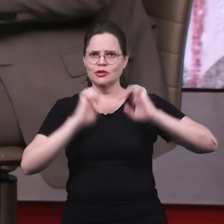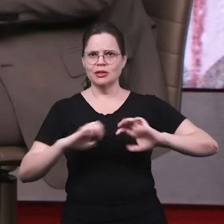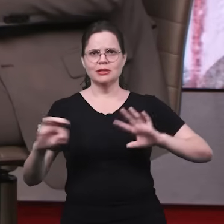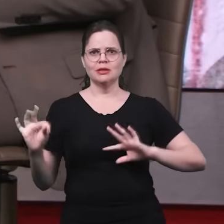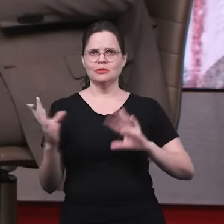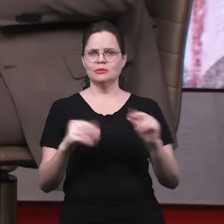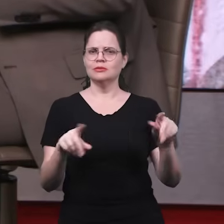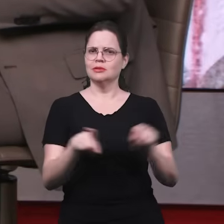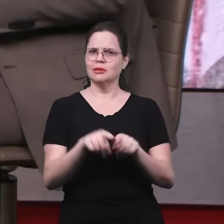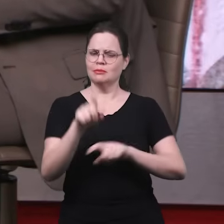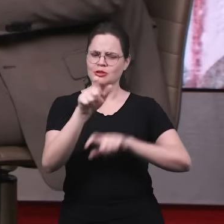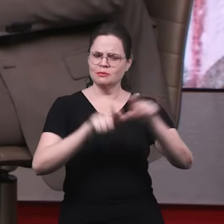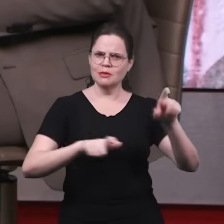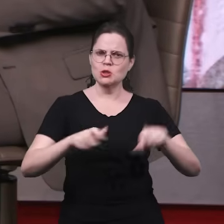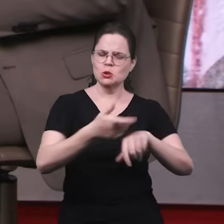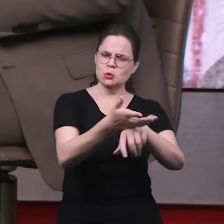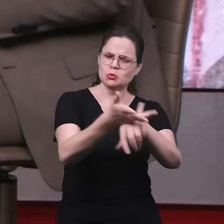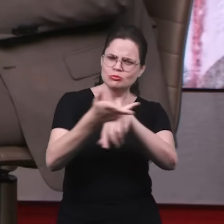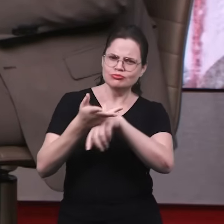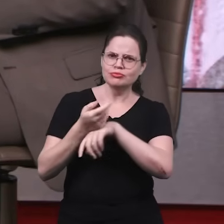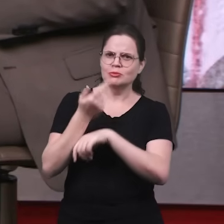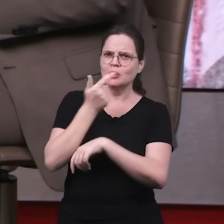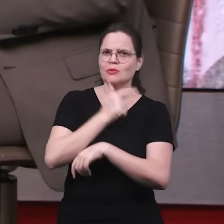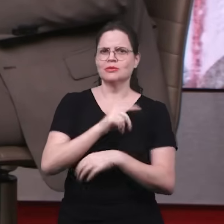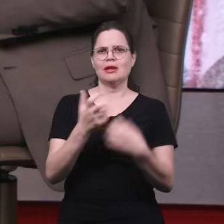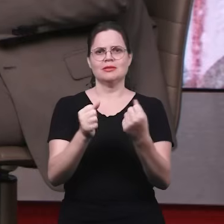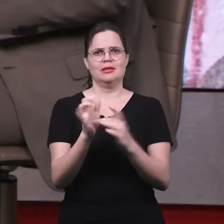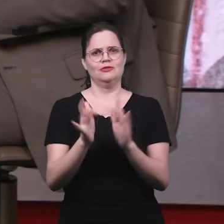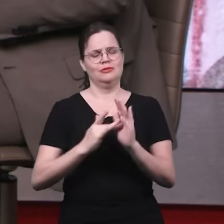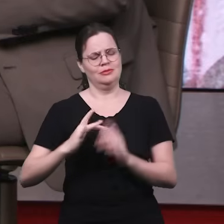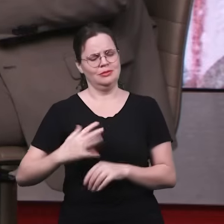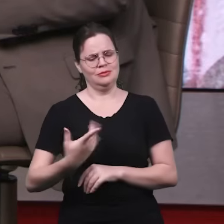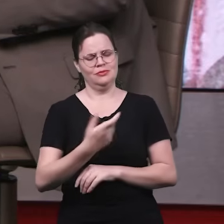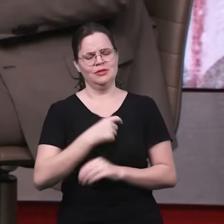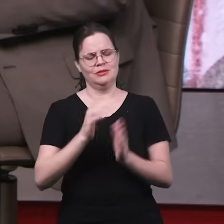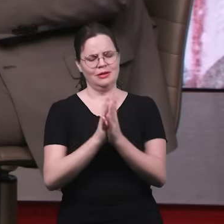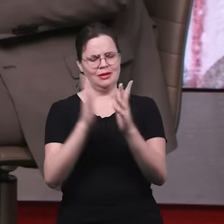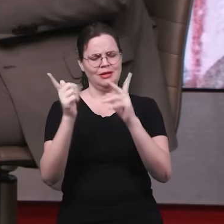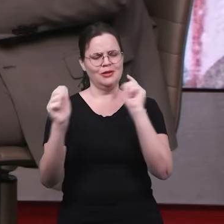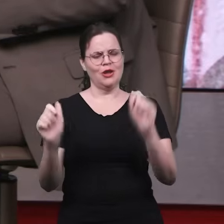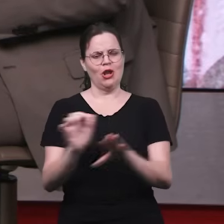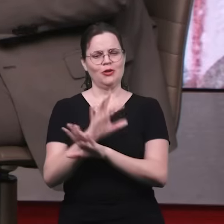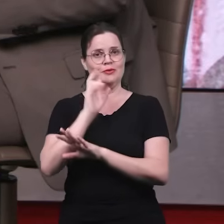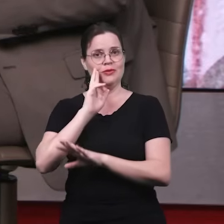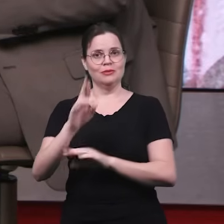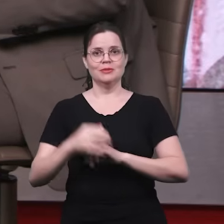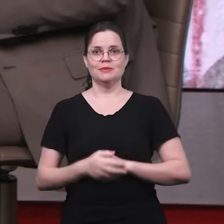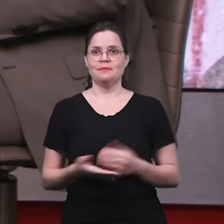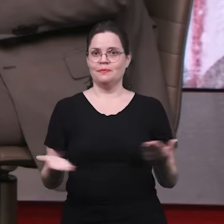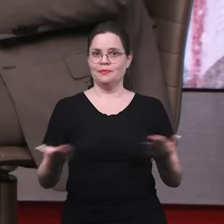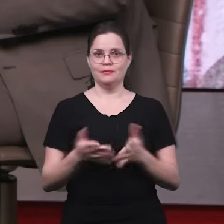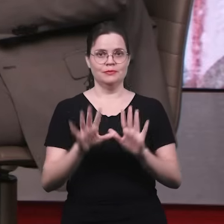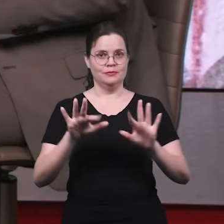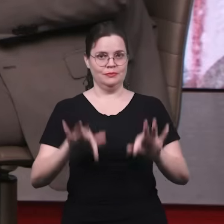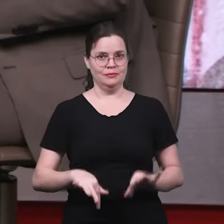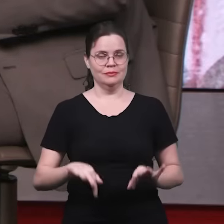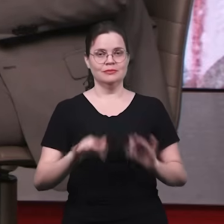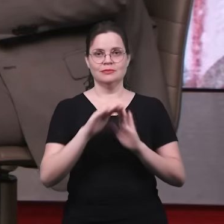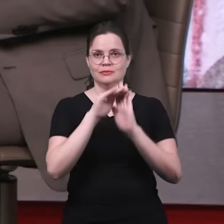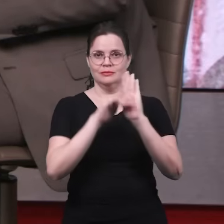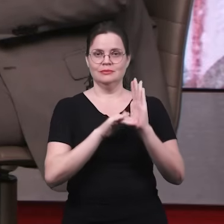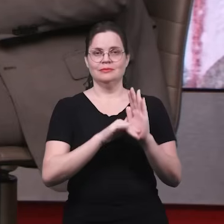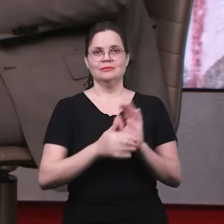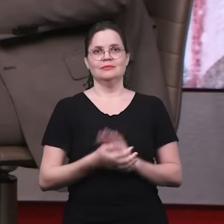no resgate de vidas para o reino de Deus, né? Louvamos ao Senhor por isso. E hoje nós vamos encerrando aqui o